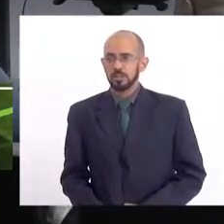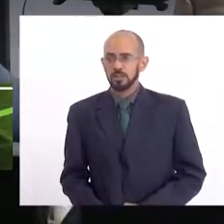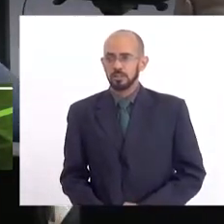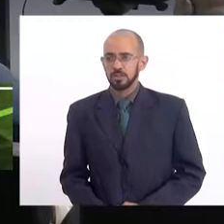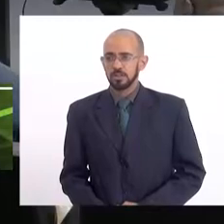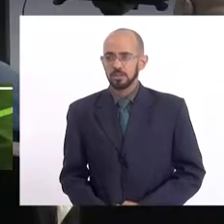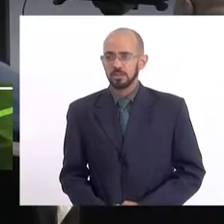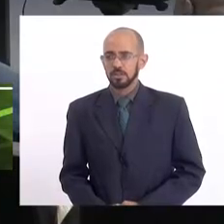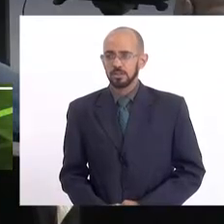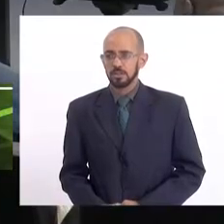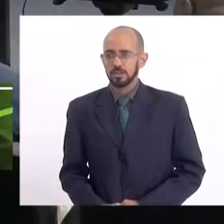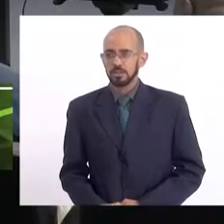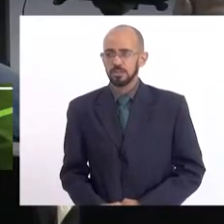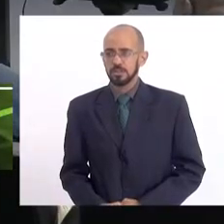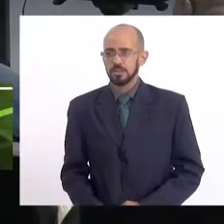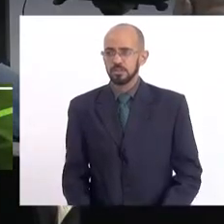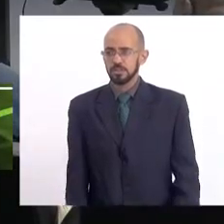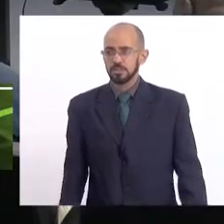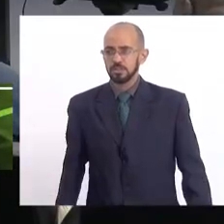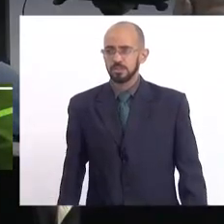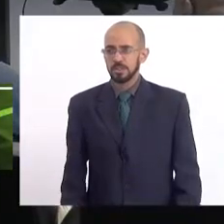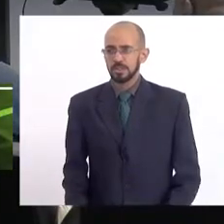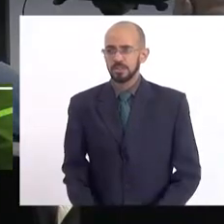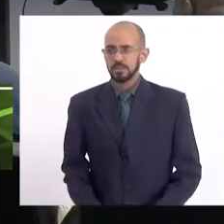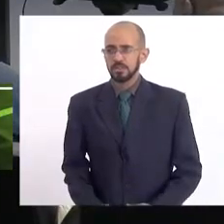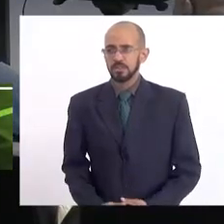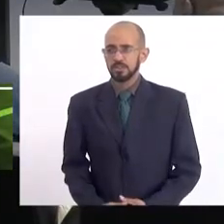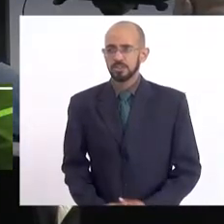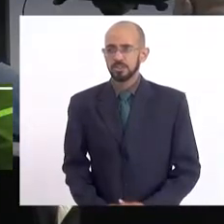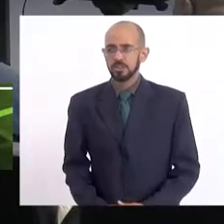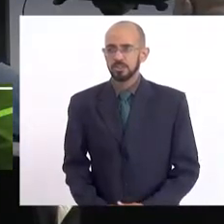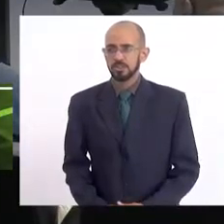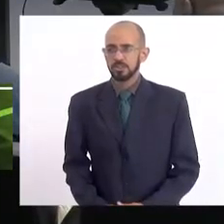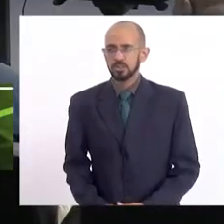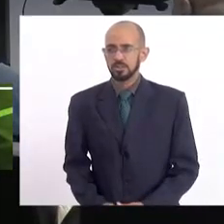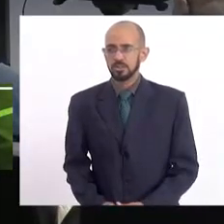Foram convidados algum representante do Ministério Público ou da Casa Civil?